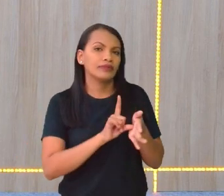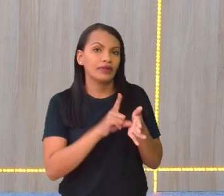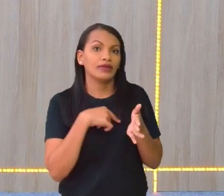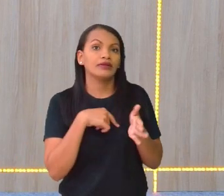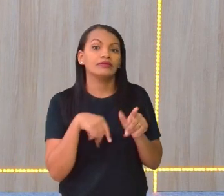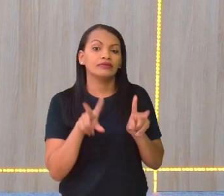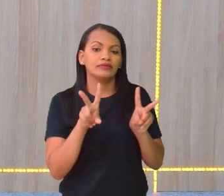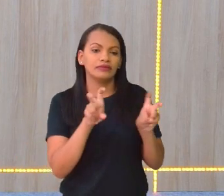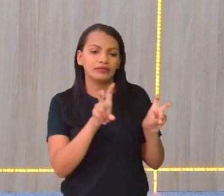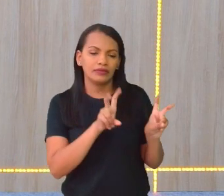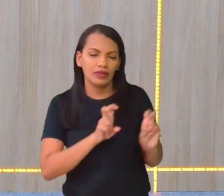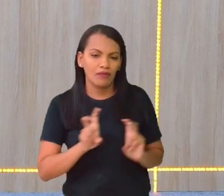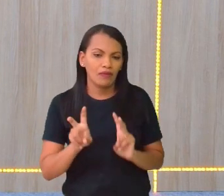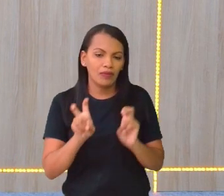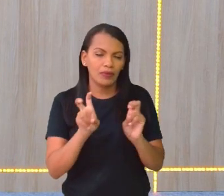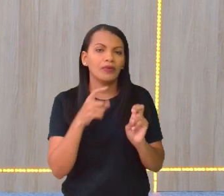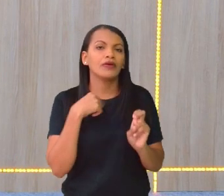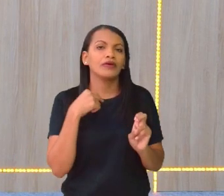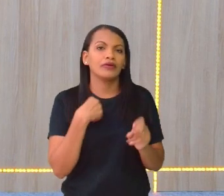que vai ser